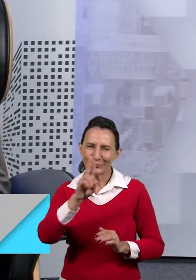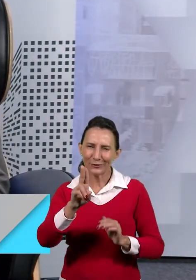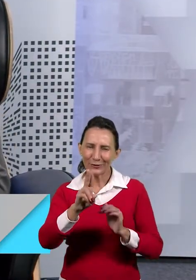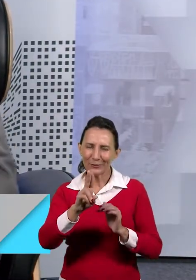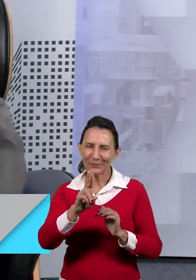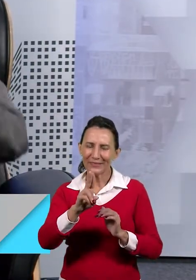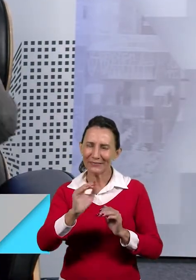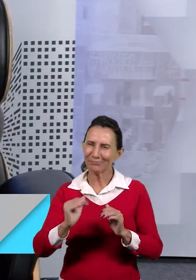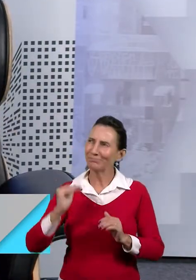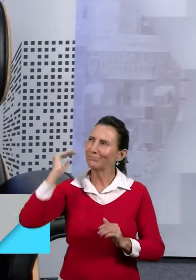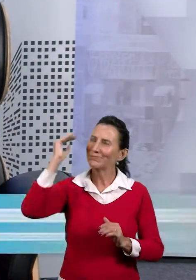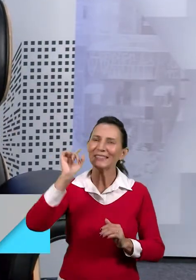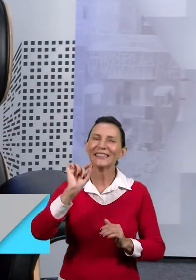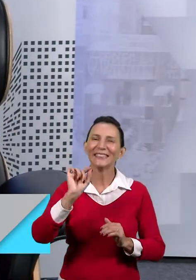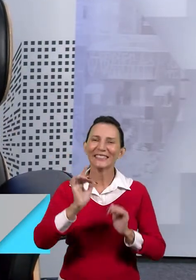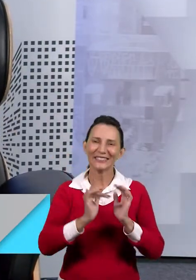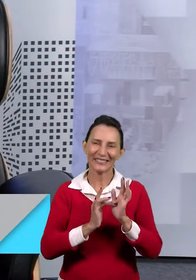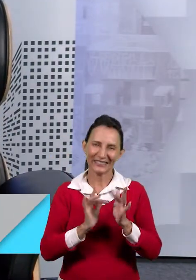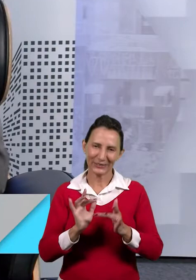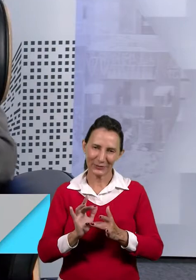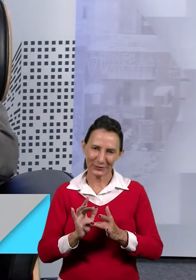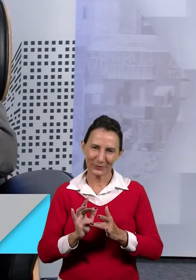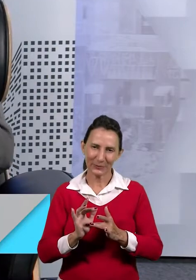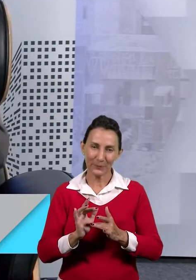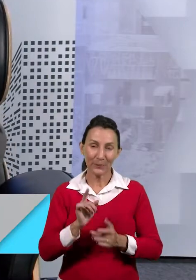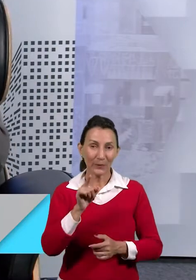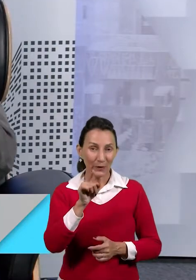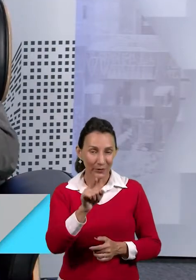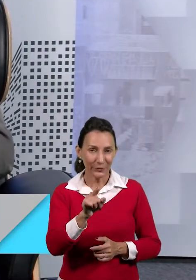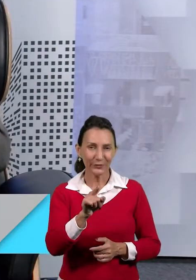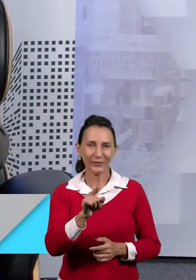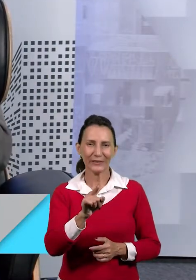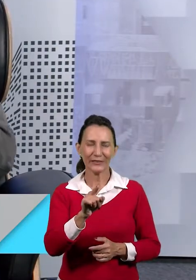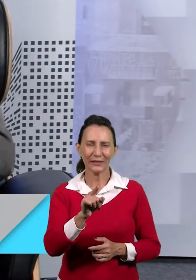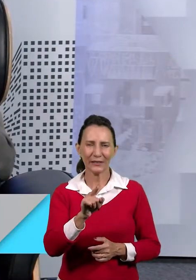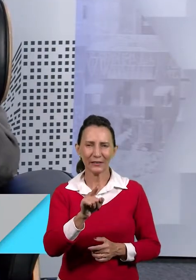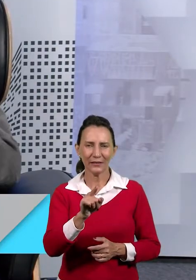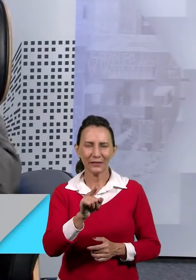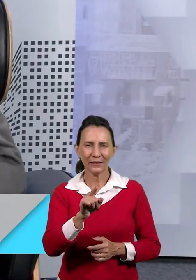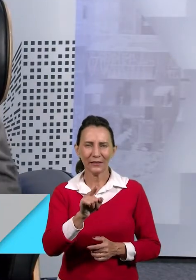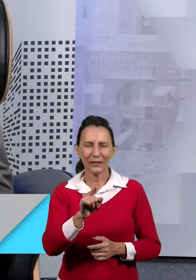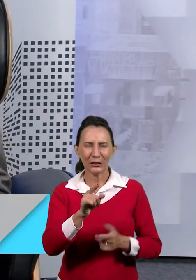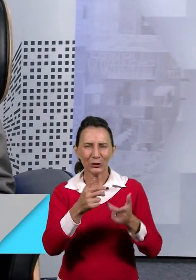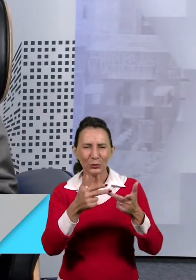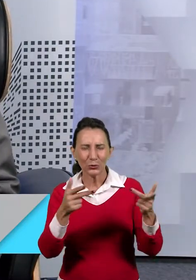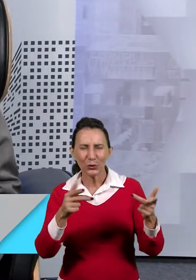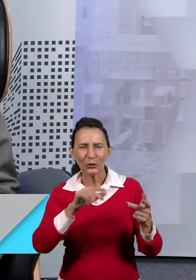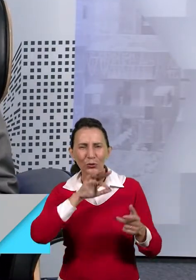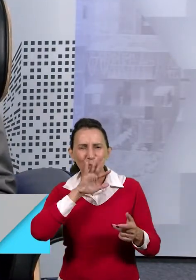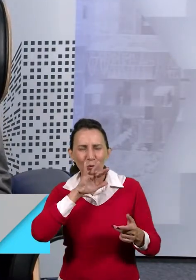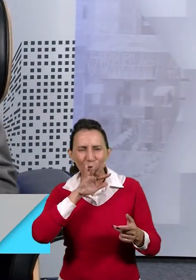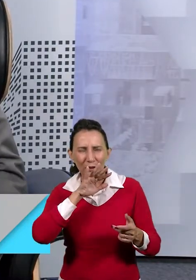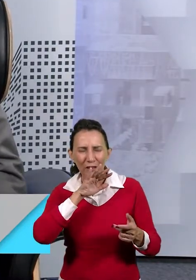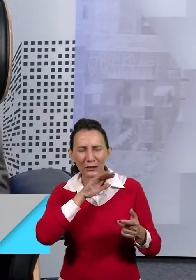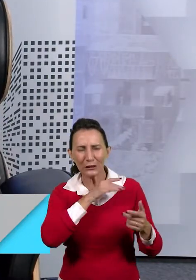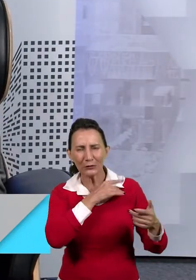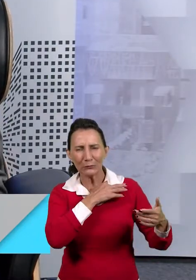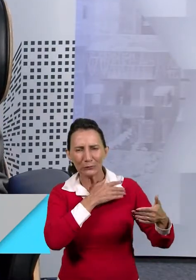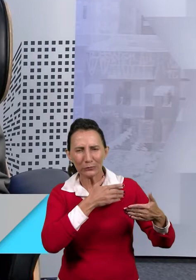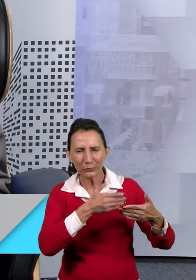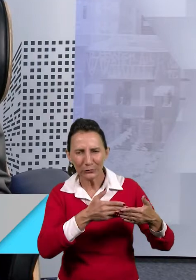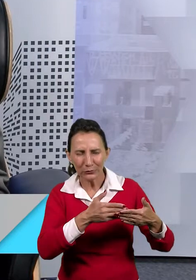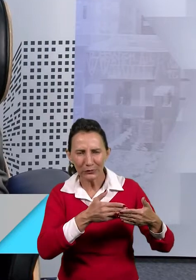todo nome, o nome de Jesus, para que você transforme tudo aquilo que foi ruim na sua vida até hoje